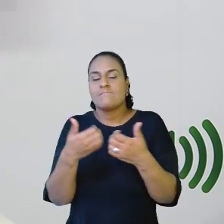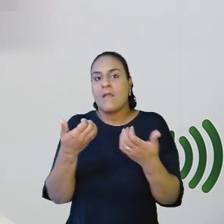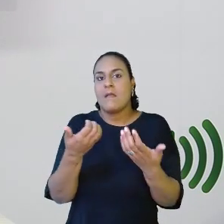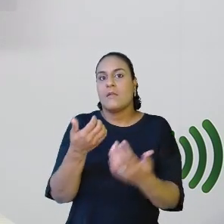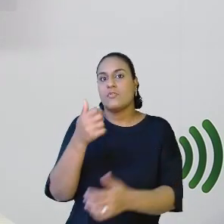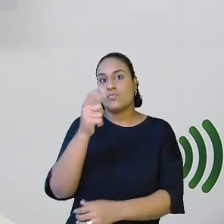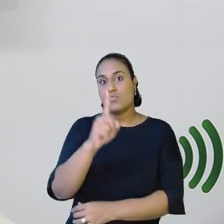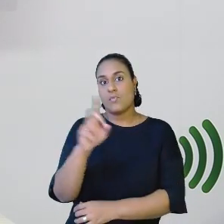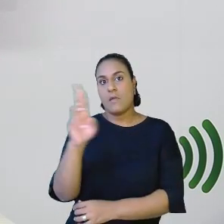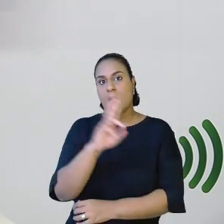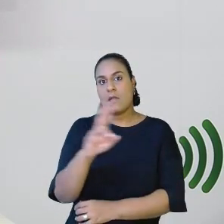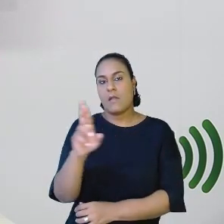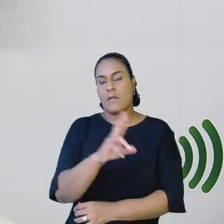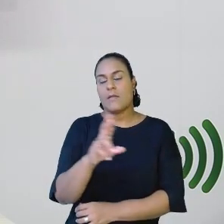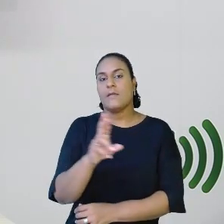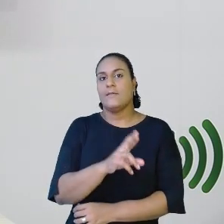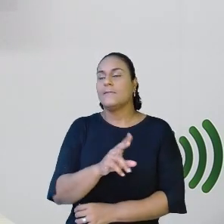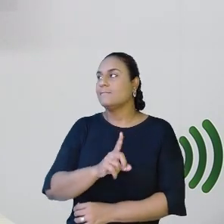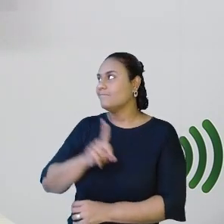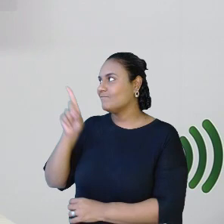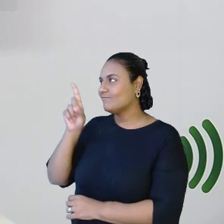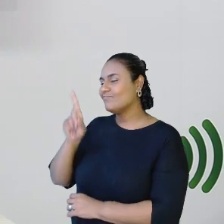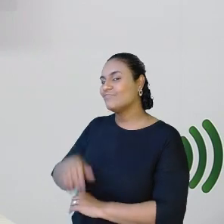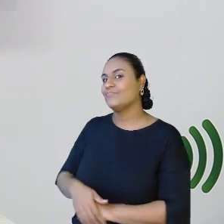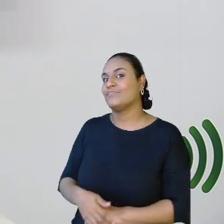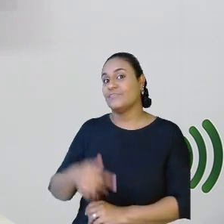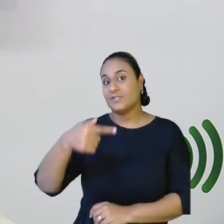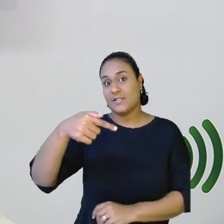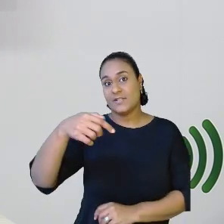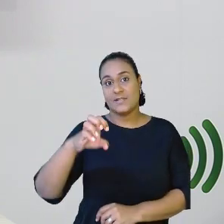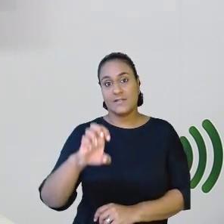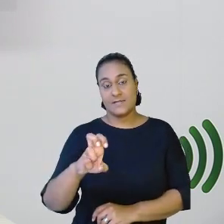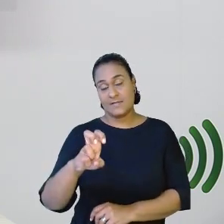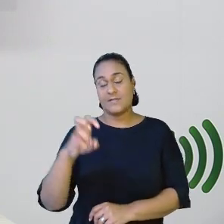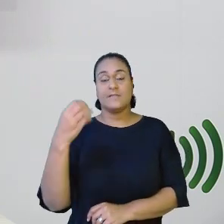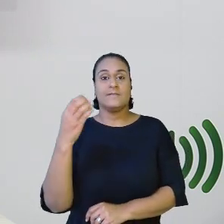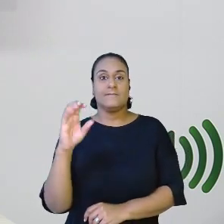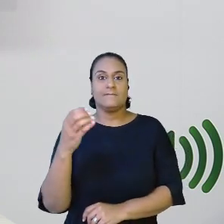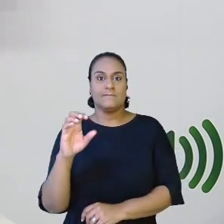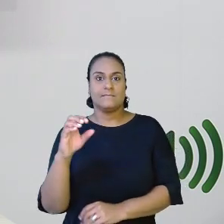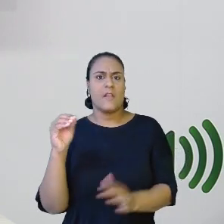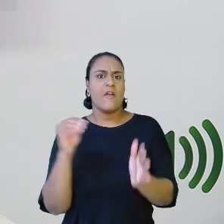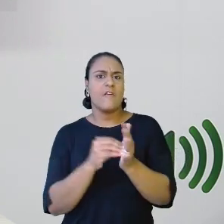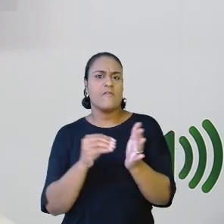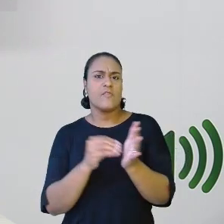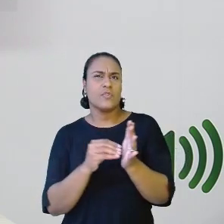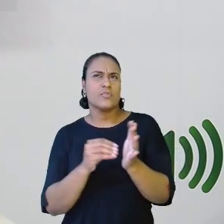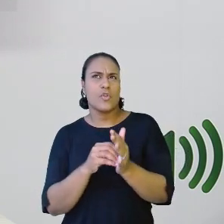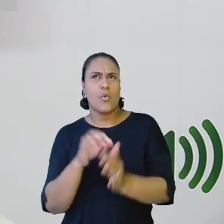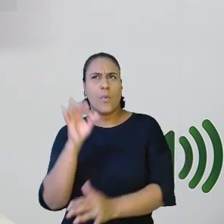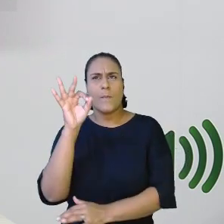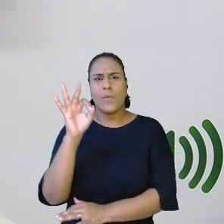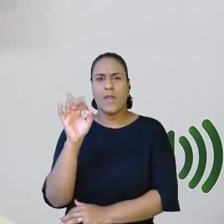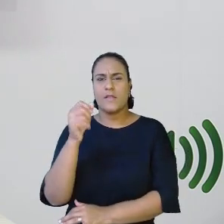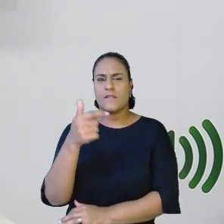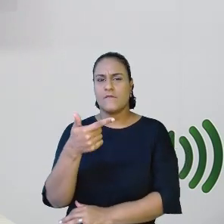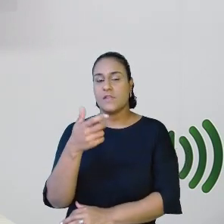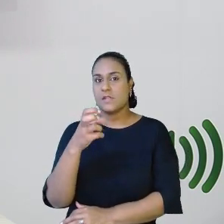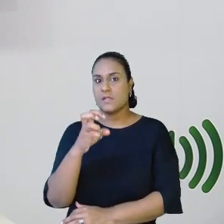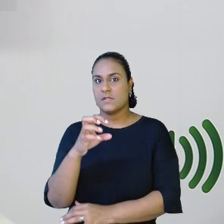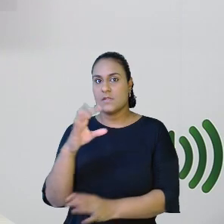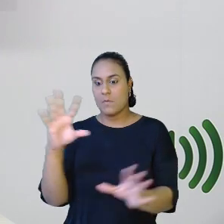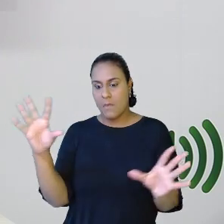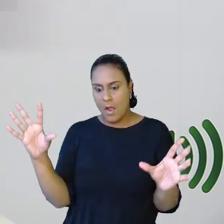próxima de R$ 1,00, é aquela ali que era 75 centavos, que só está faltando aquela moedinha de 25 centavos